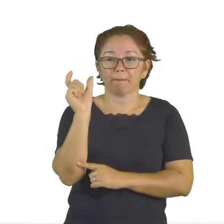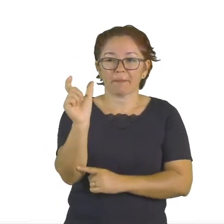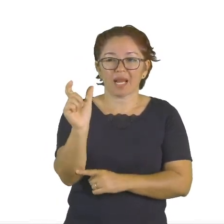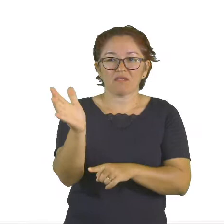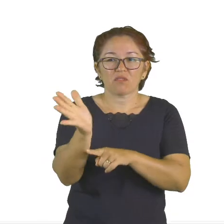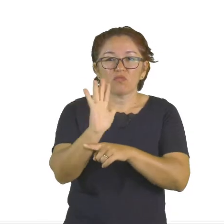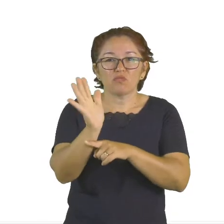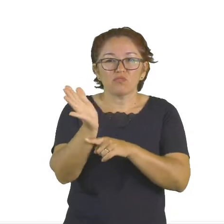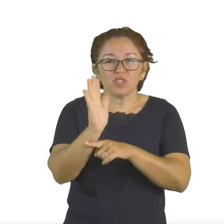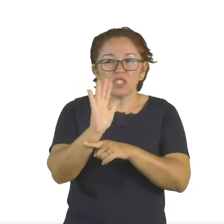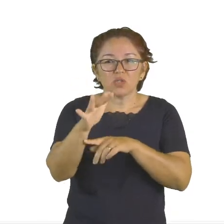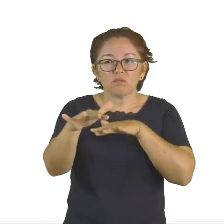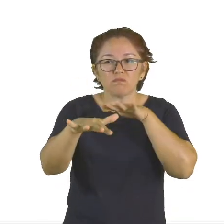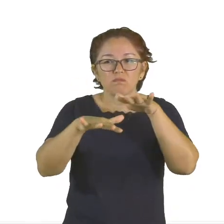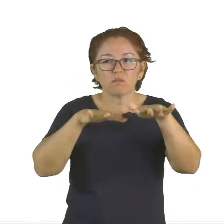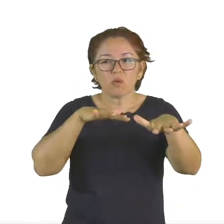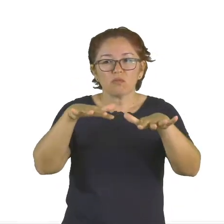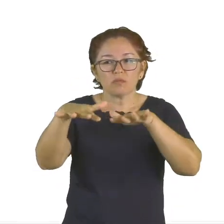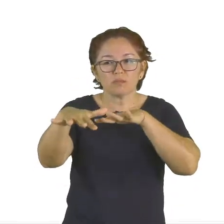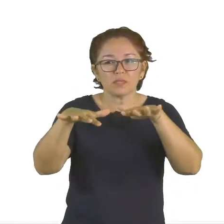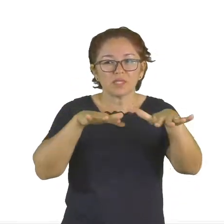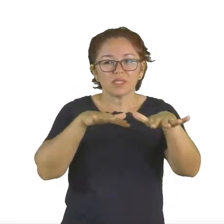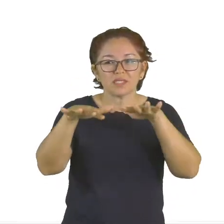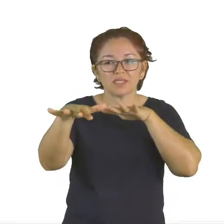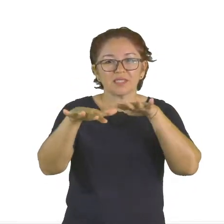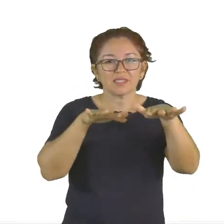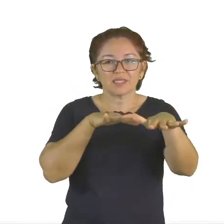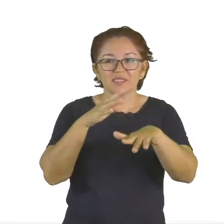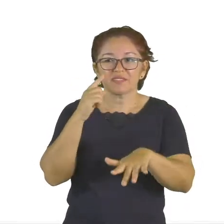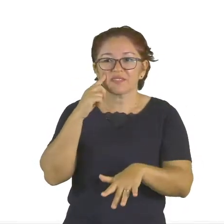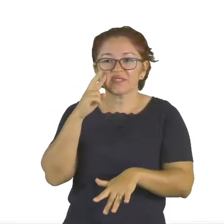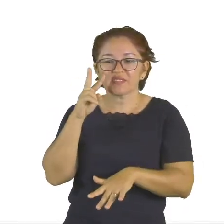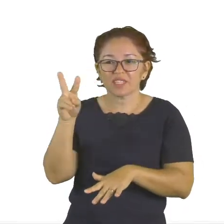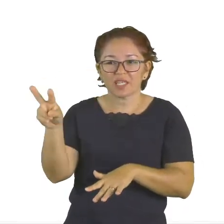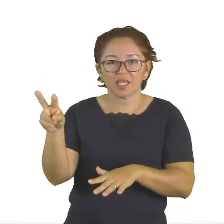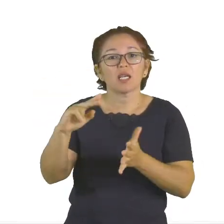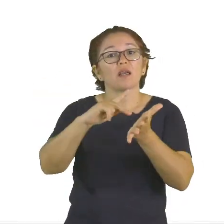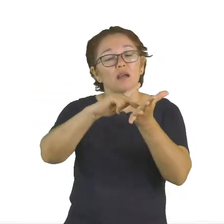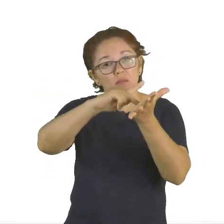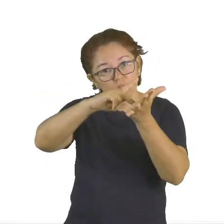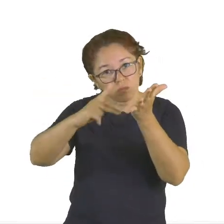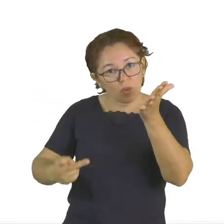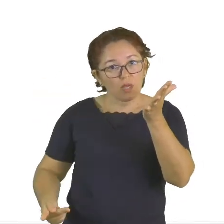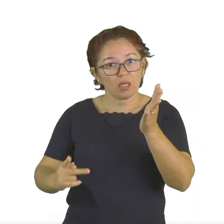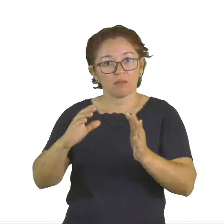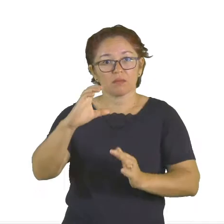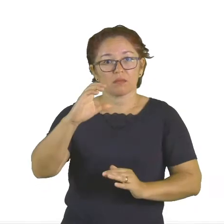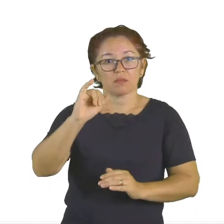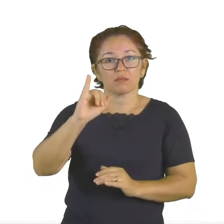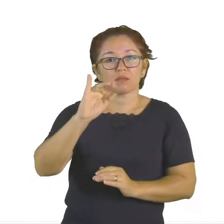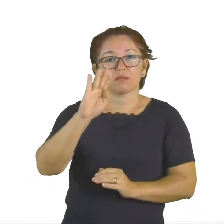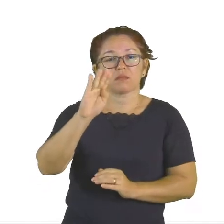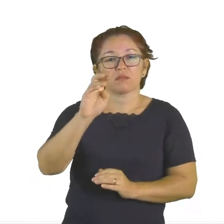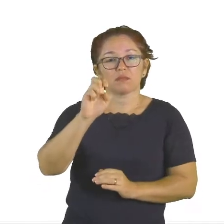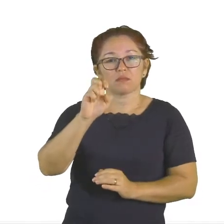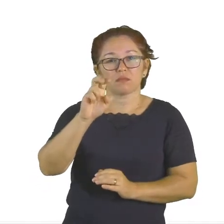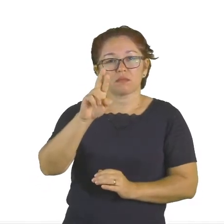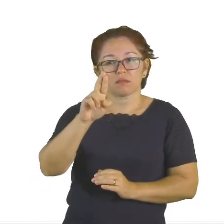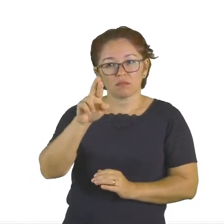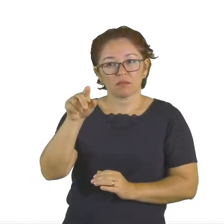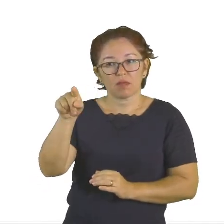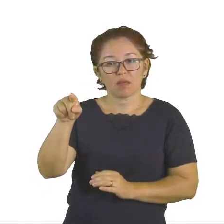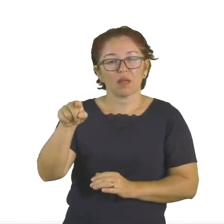consegue observar o cyberpoema melhor. Olha aqui o movimento, que é uma característica desse